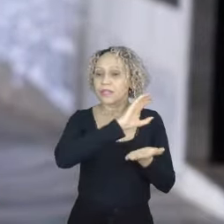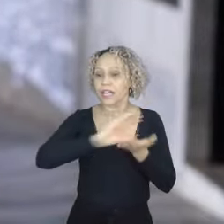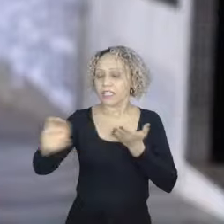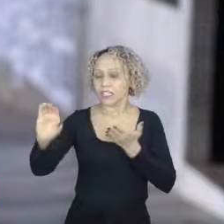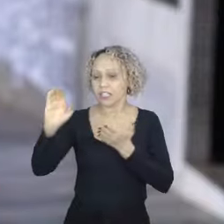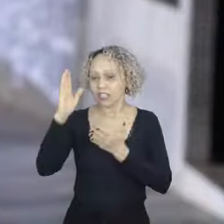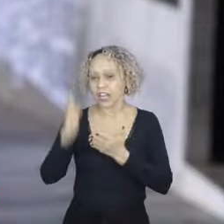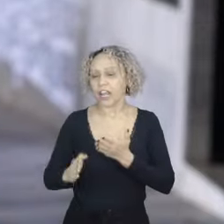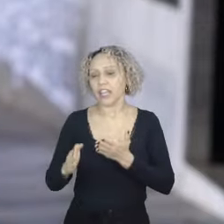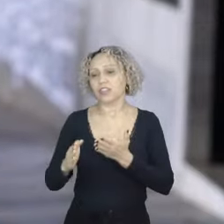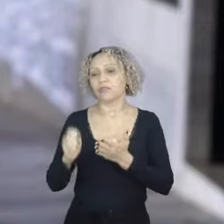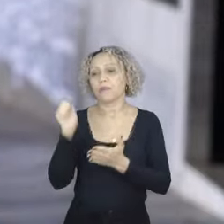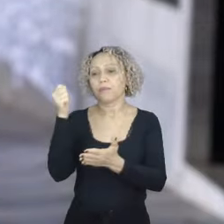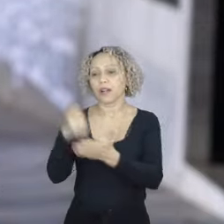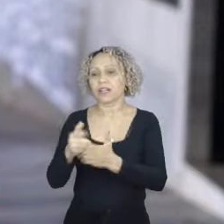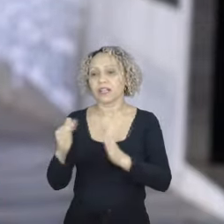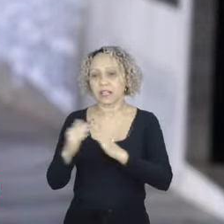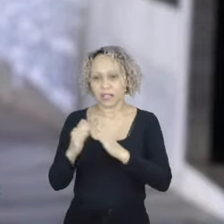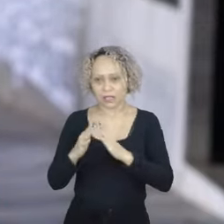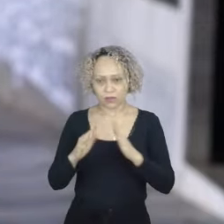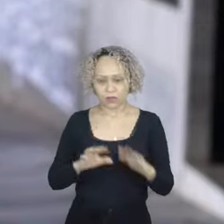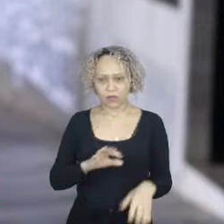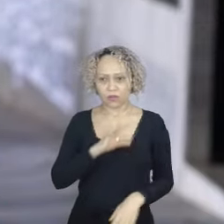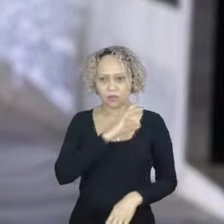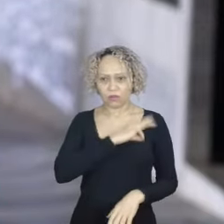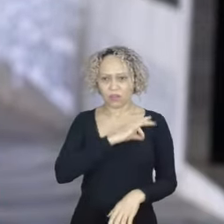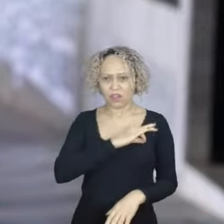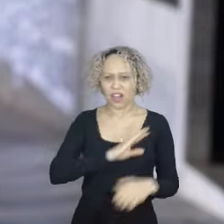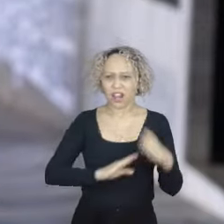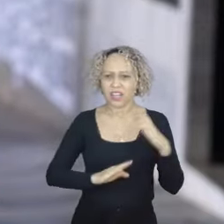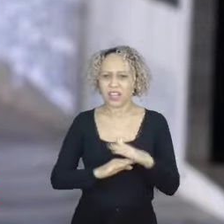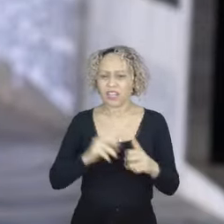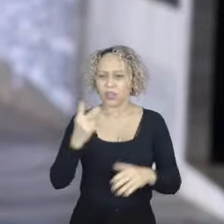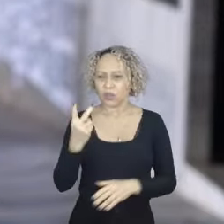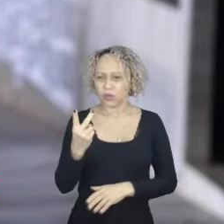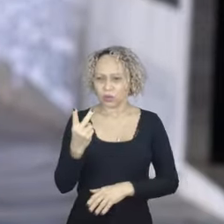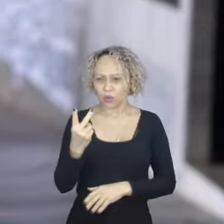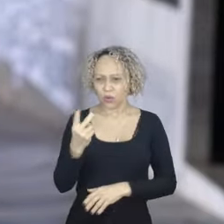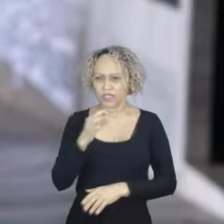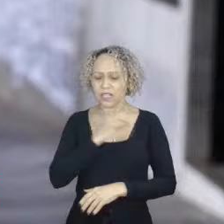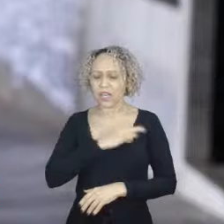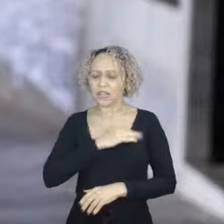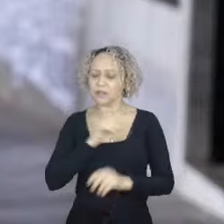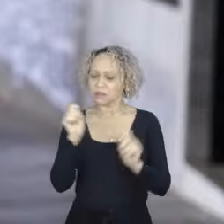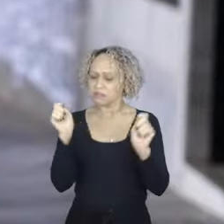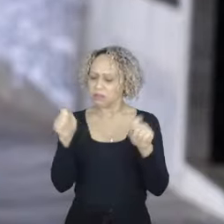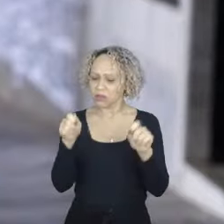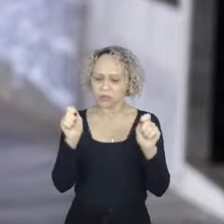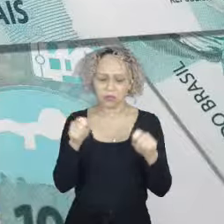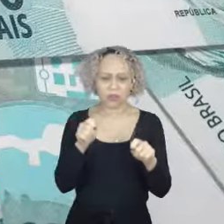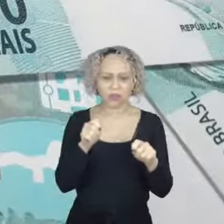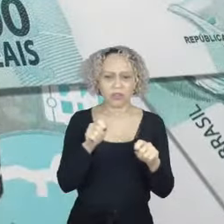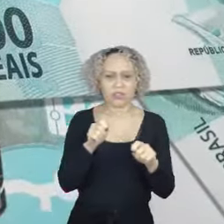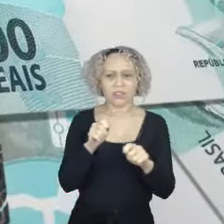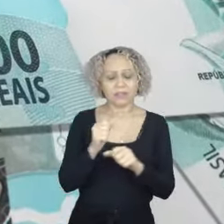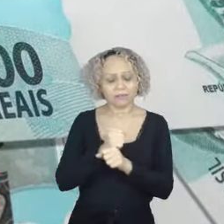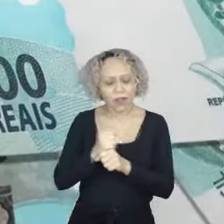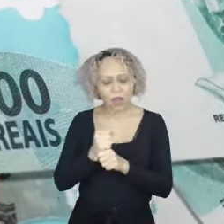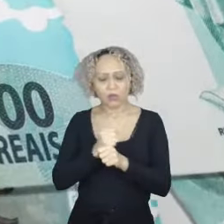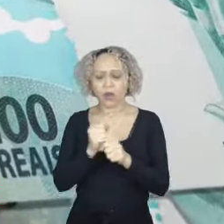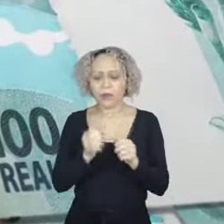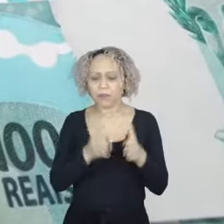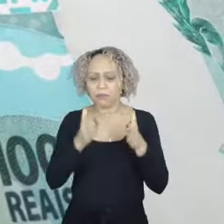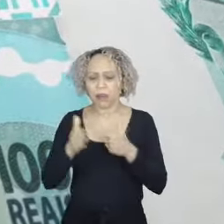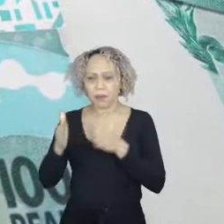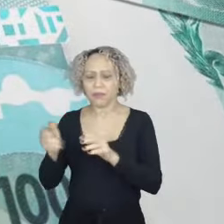mil famílias com renda de até 2 salários mínimos seja beneficiada anualmente com a medida. 8%